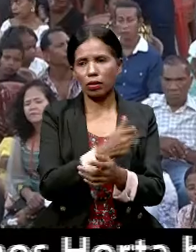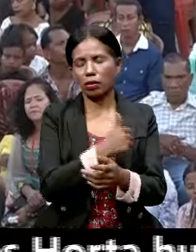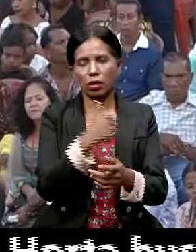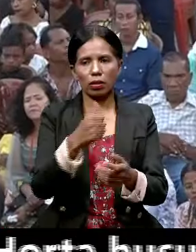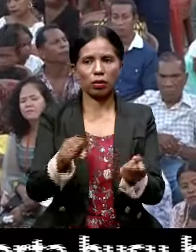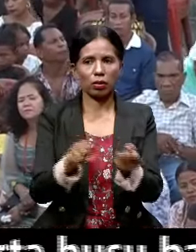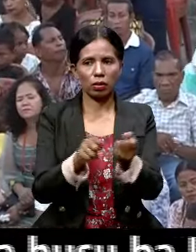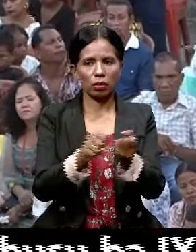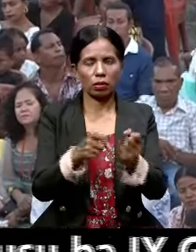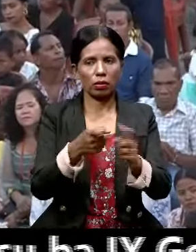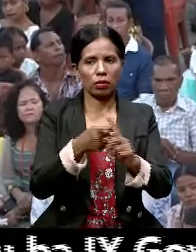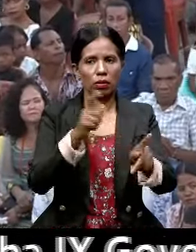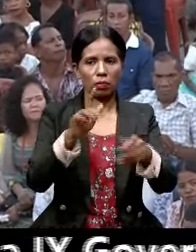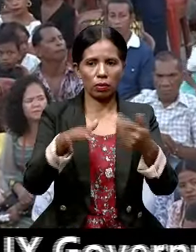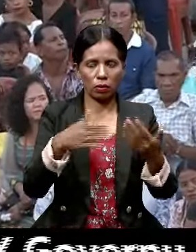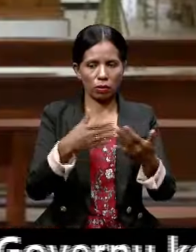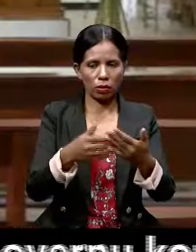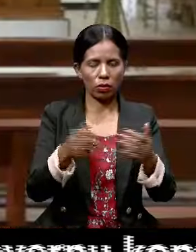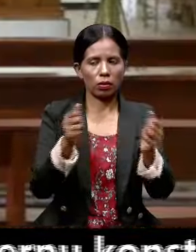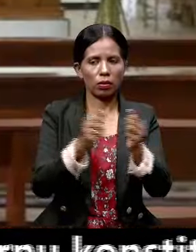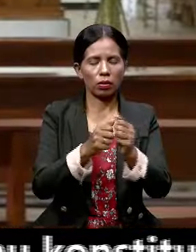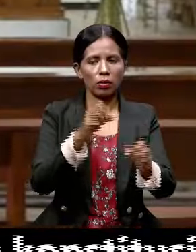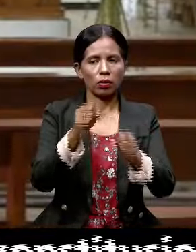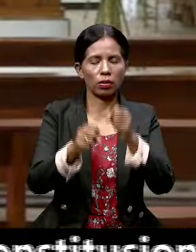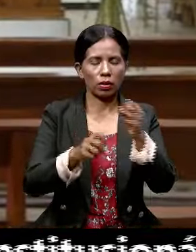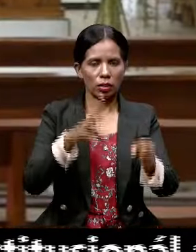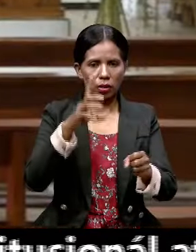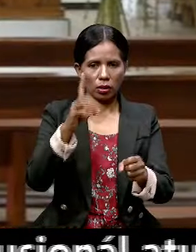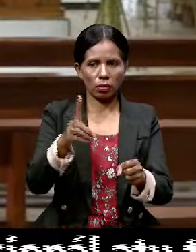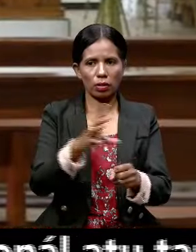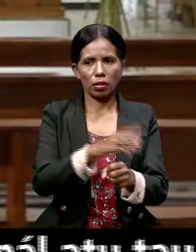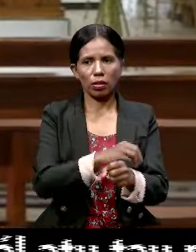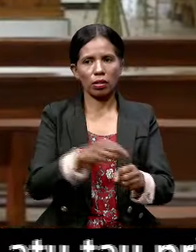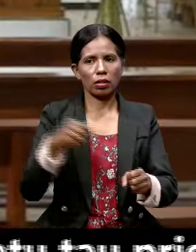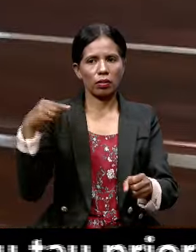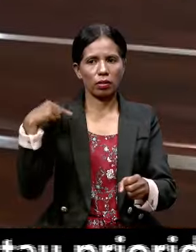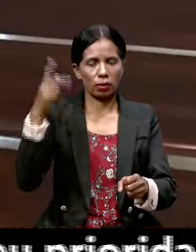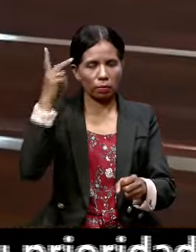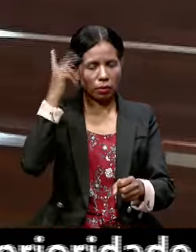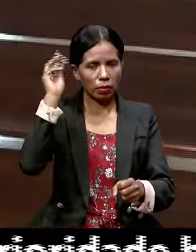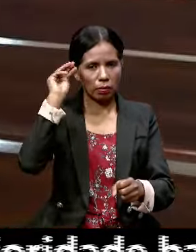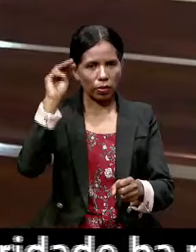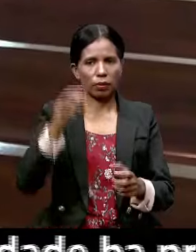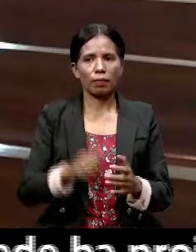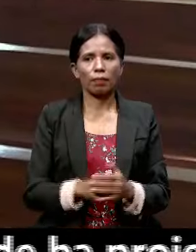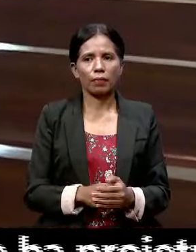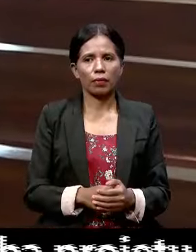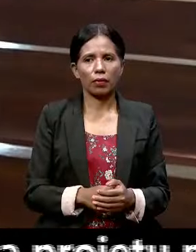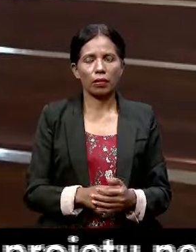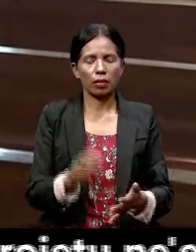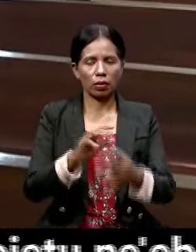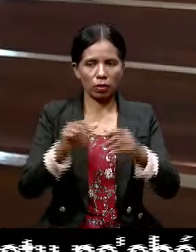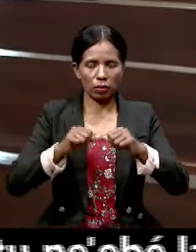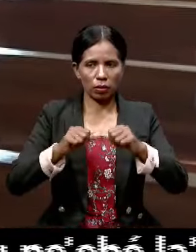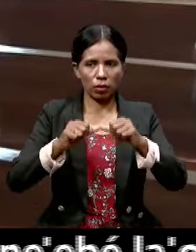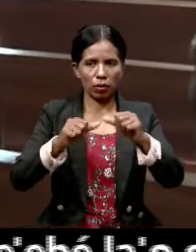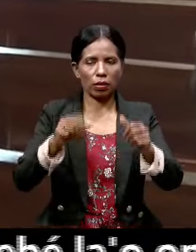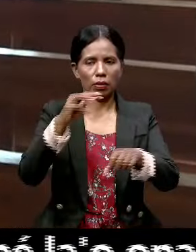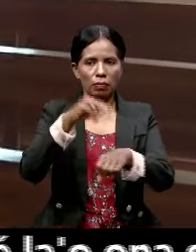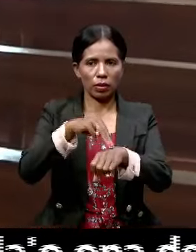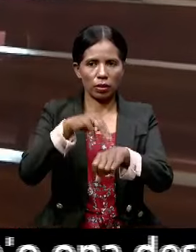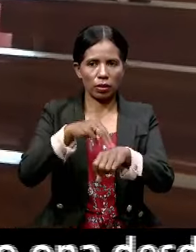si Srani ho sociedade civil, gabinete primeiro ministro. A foi inaugura continua que era somissa e